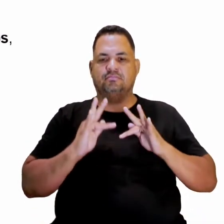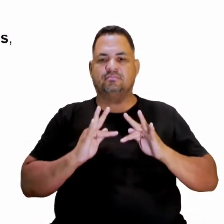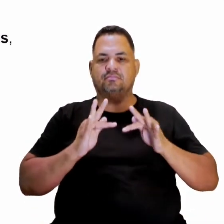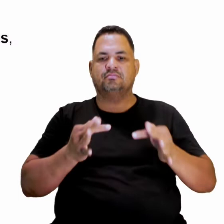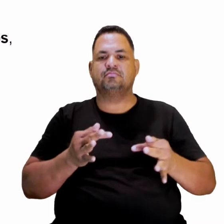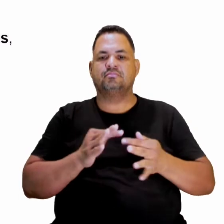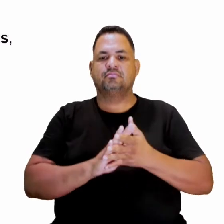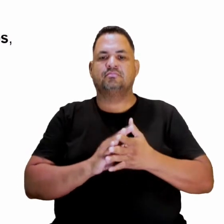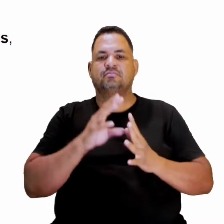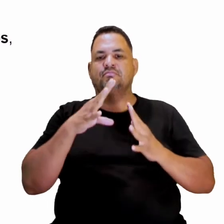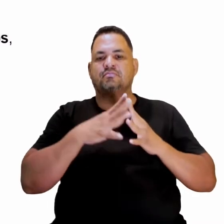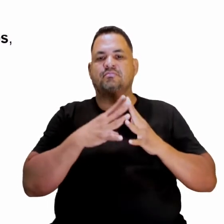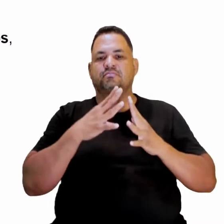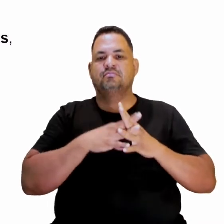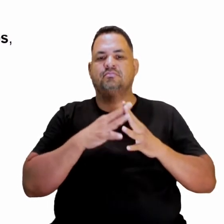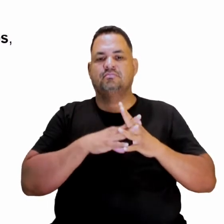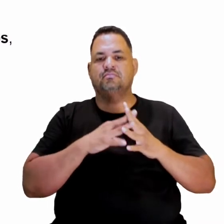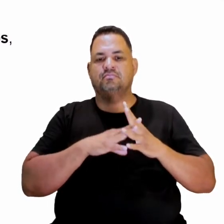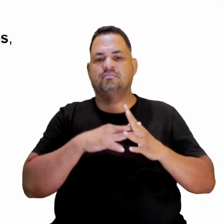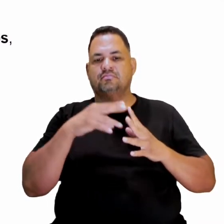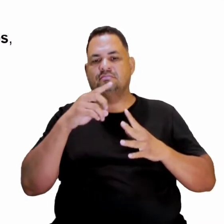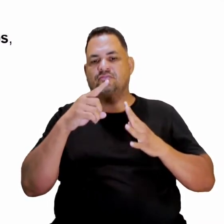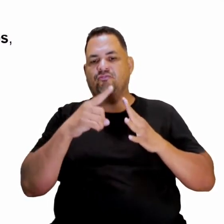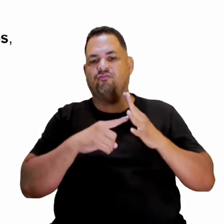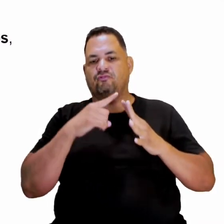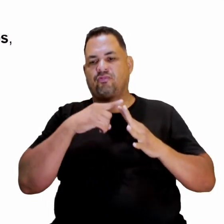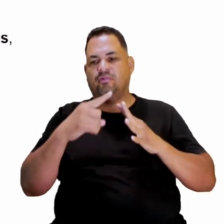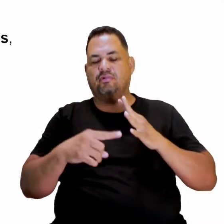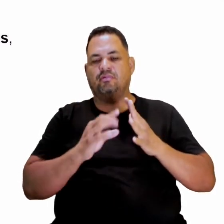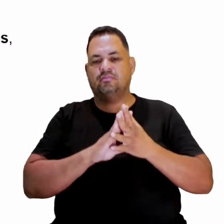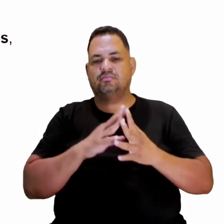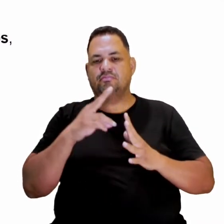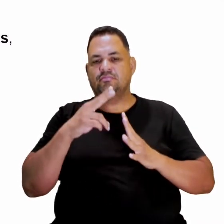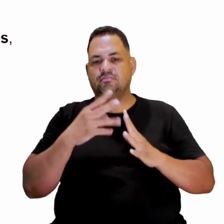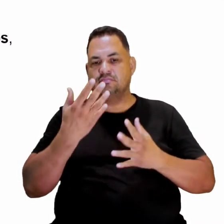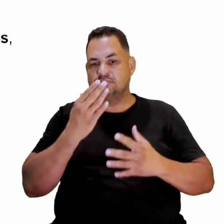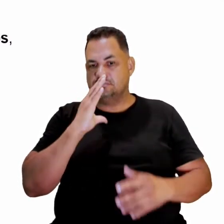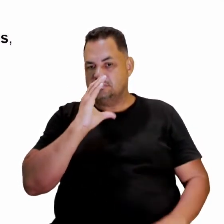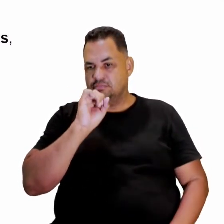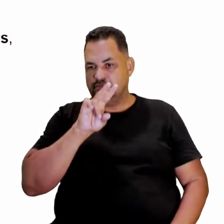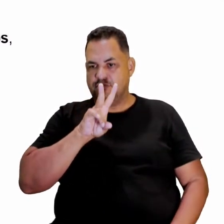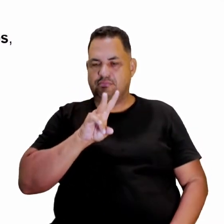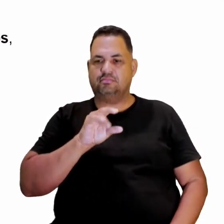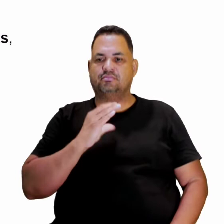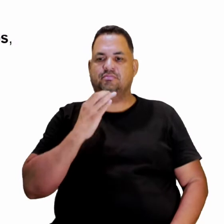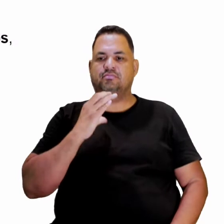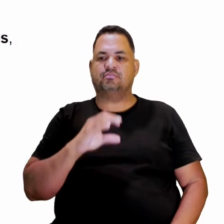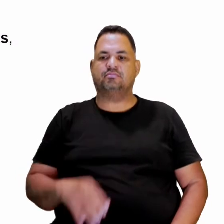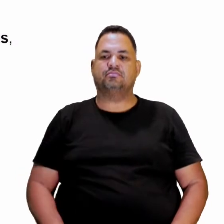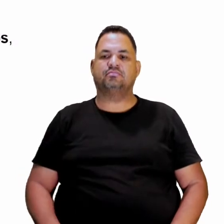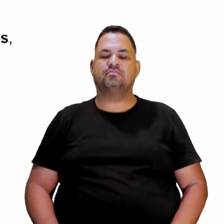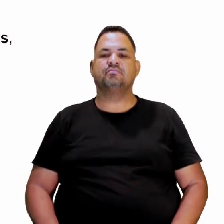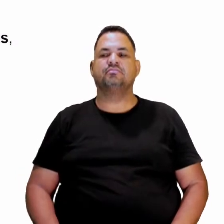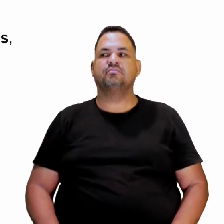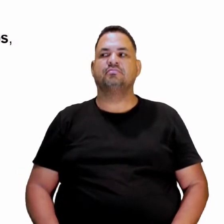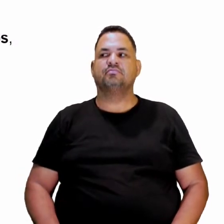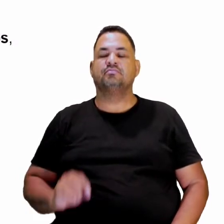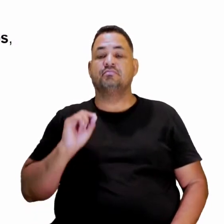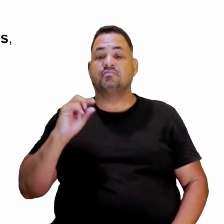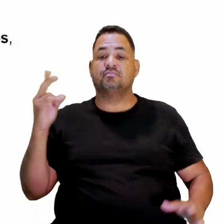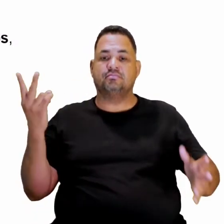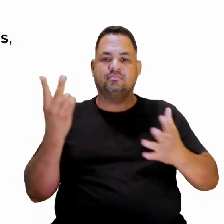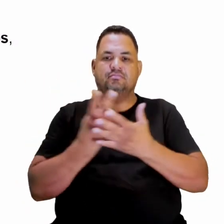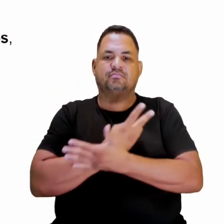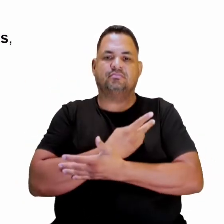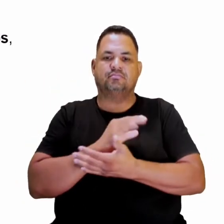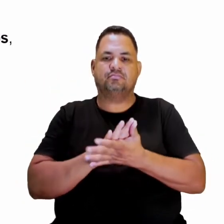em consoante, vogal, consoante, certo? Todo mundo já está vendo aí. O que vai